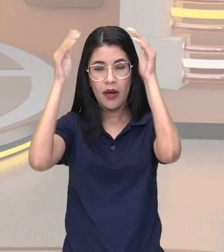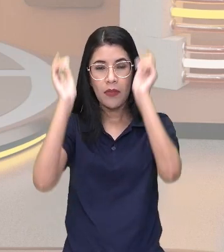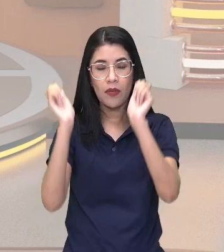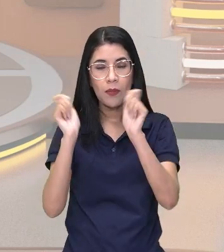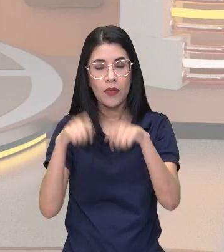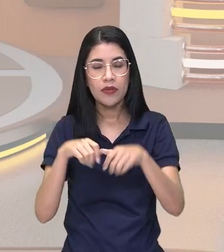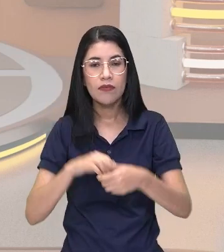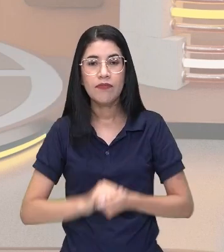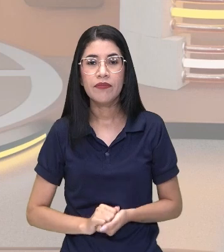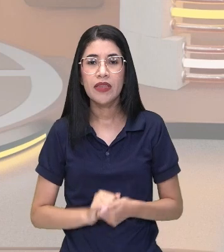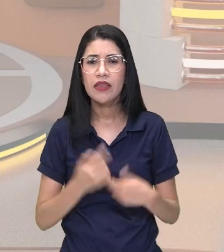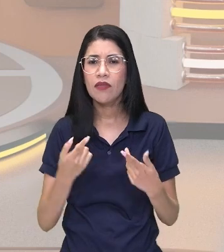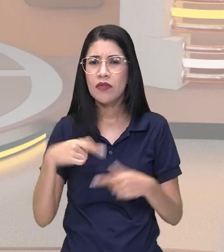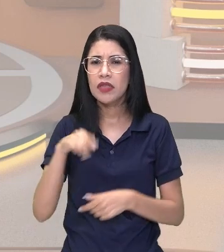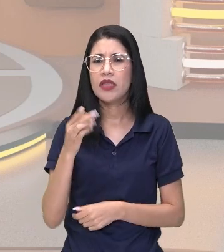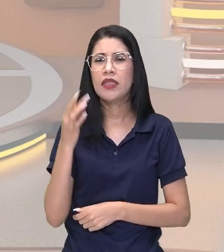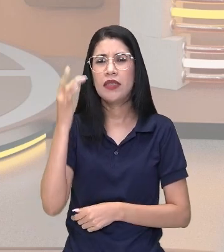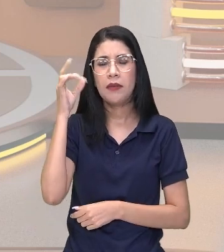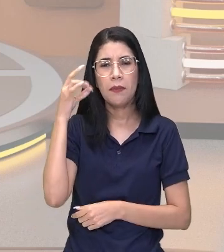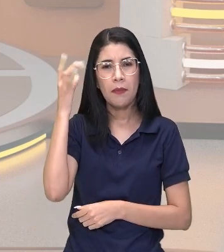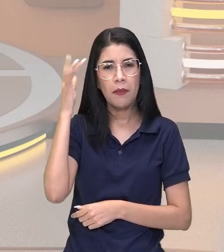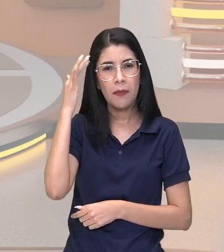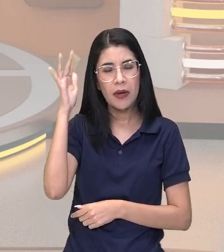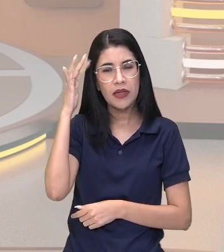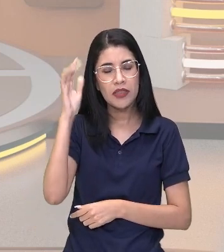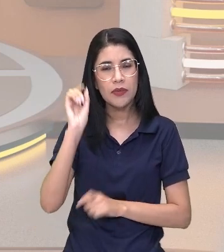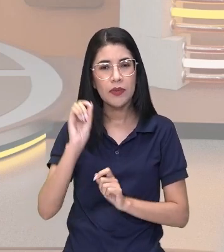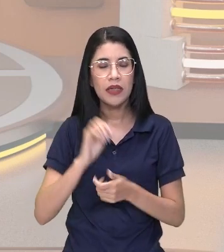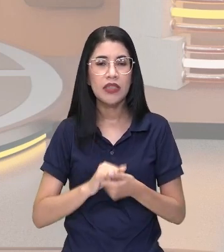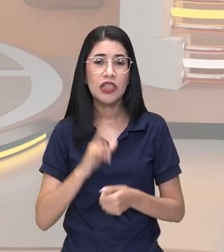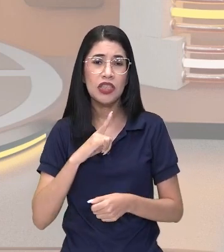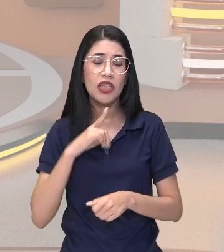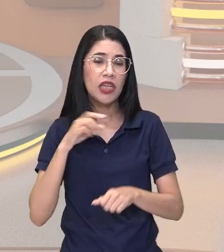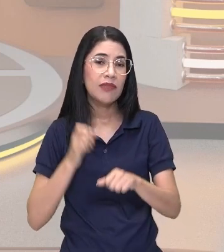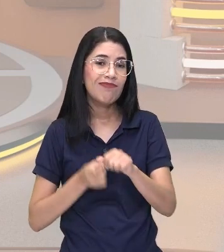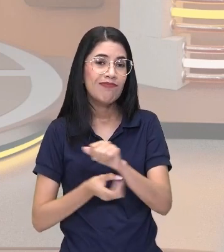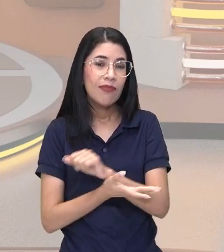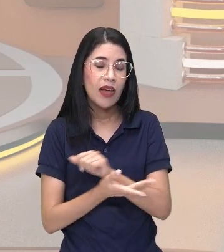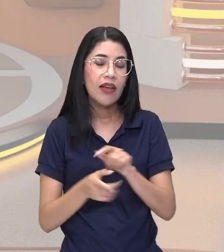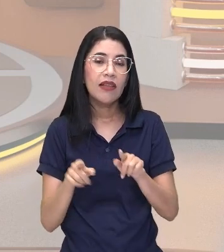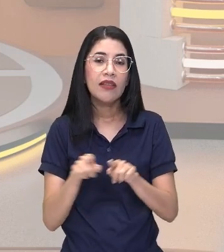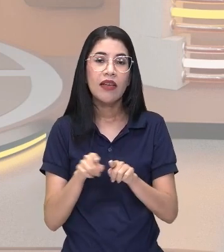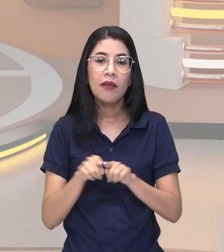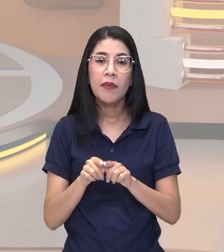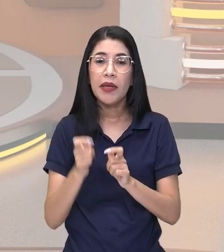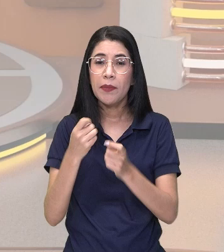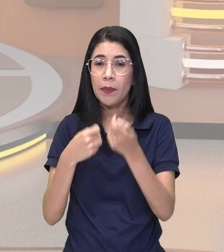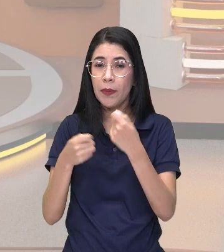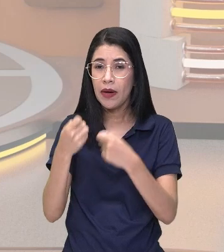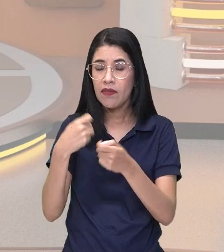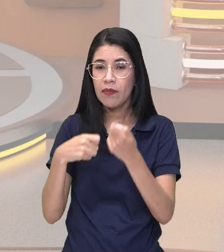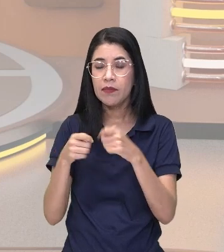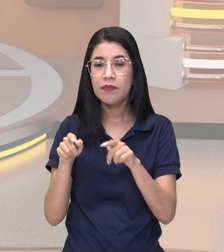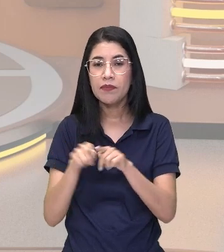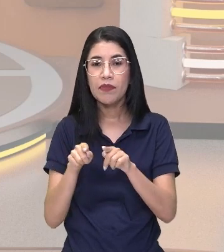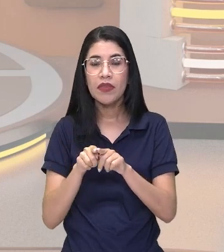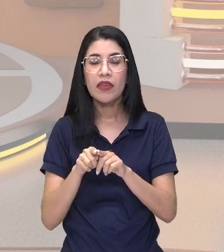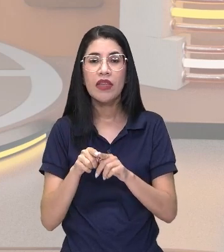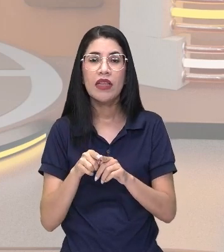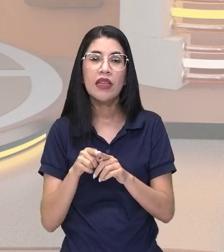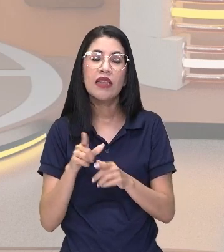o que acontecia, né, gente? Grandes escândalos de corrupção, de avareza, inclusive, até mesmo de certos